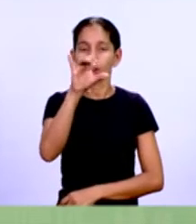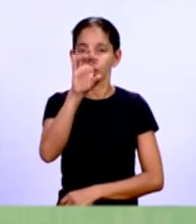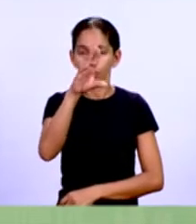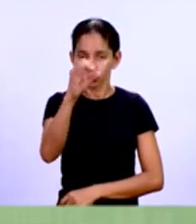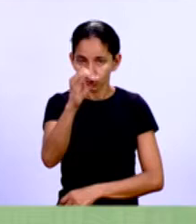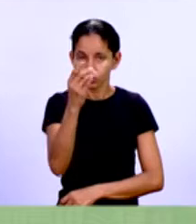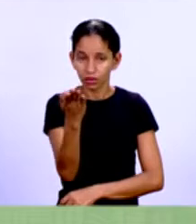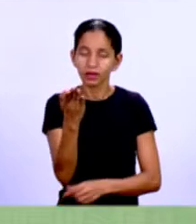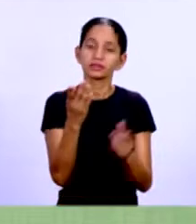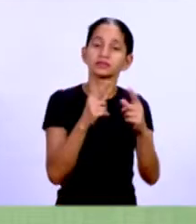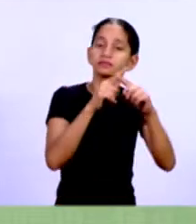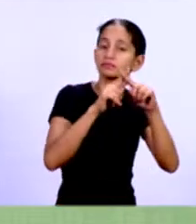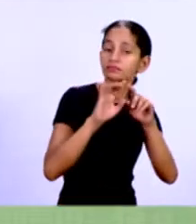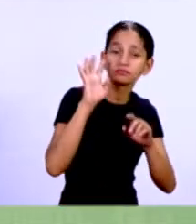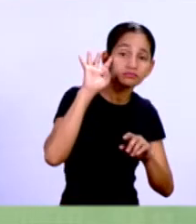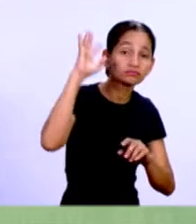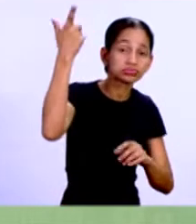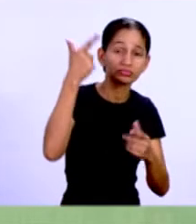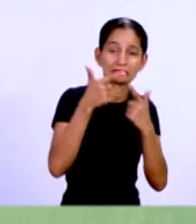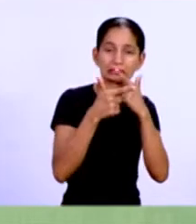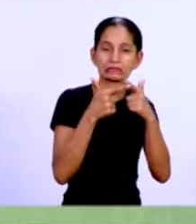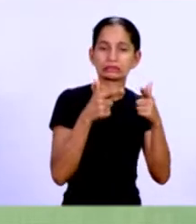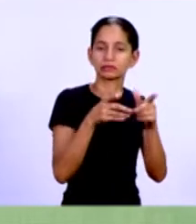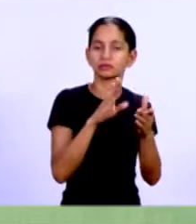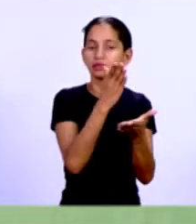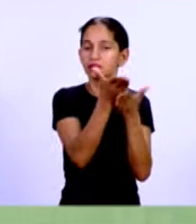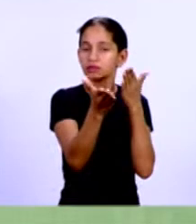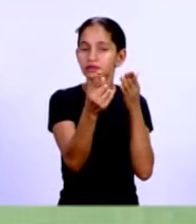fato, para que se encontre o índice de